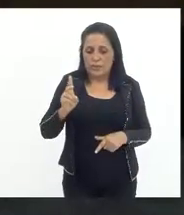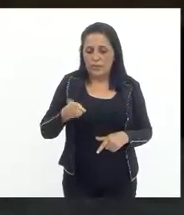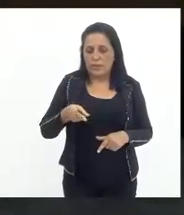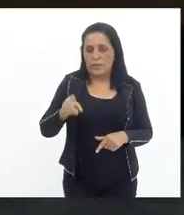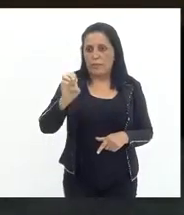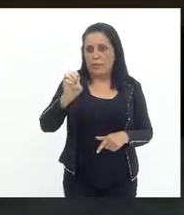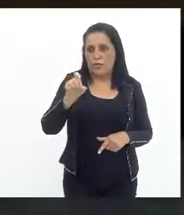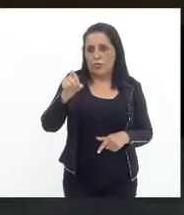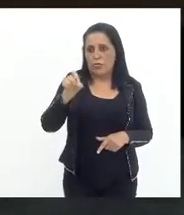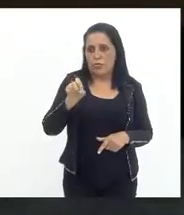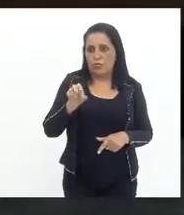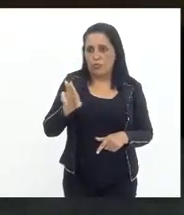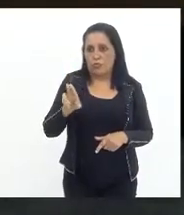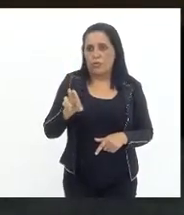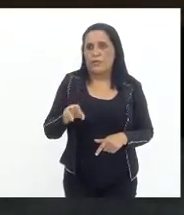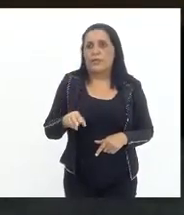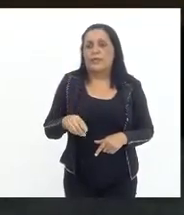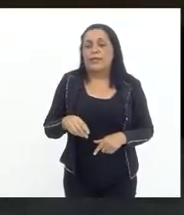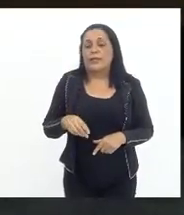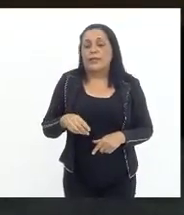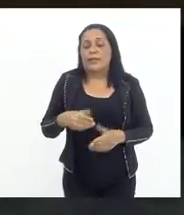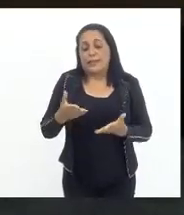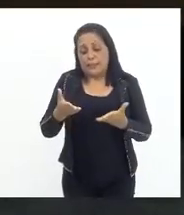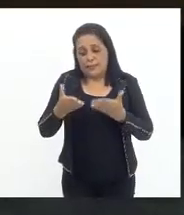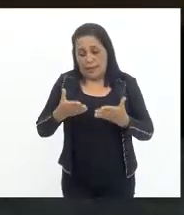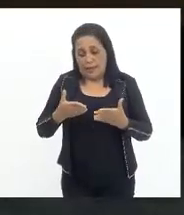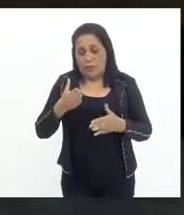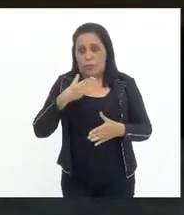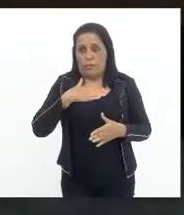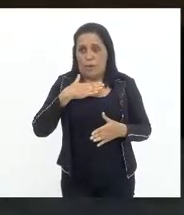é, Paulinho traz no peito a força de um